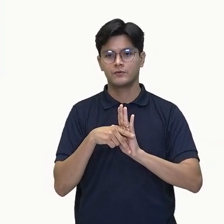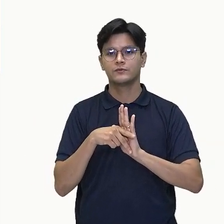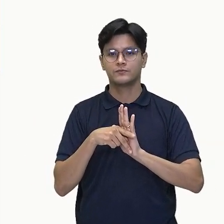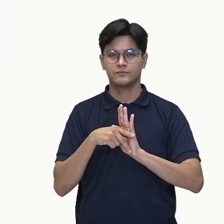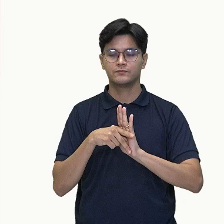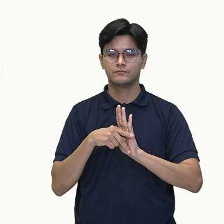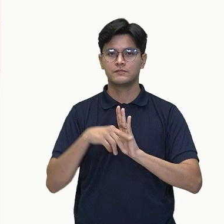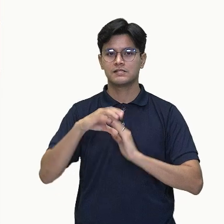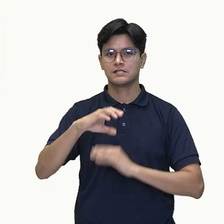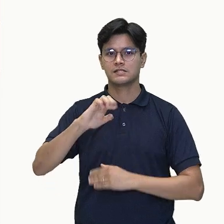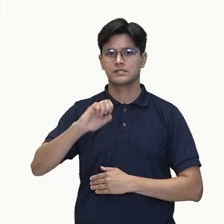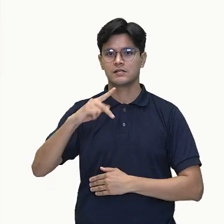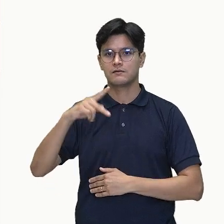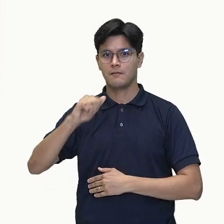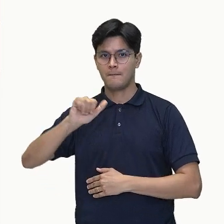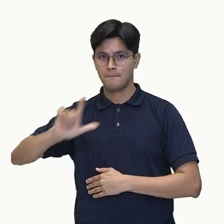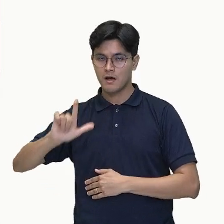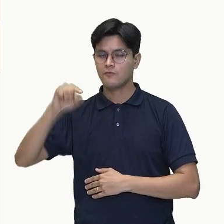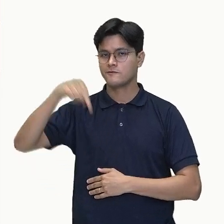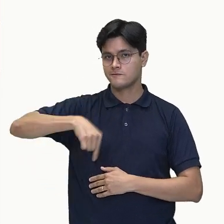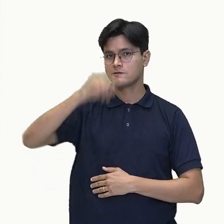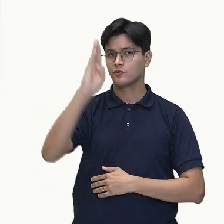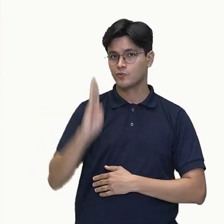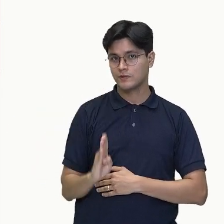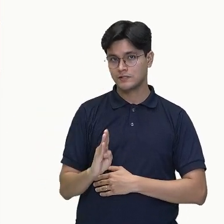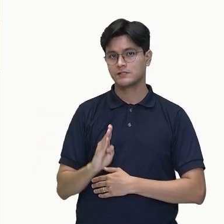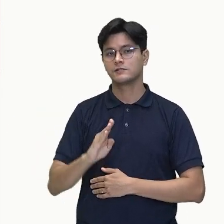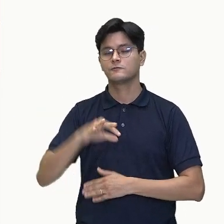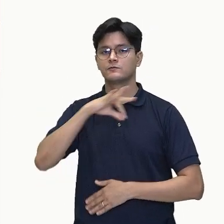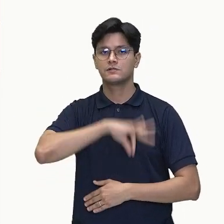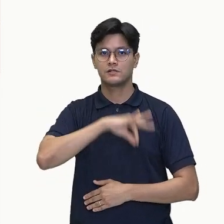CEPAL, no Brasil o salário mínimo passou de R$